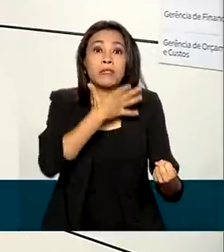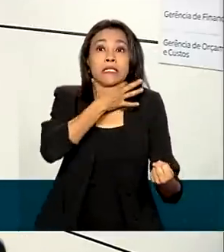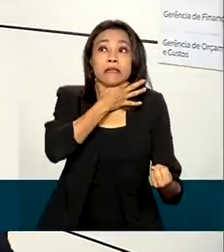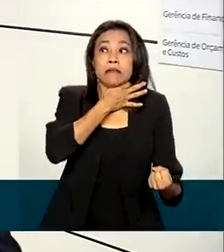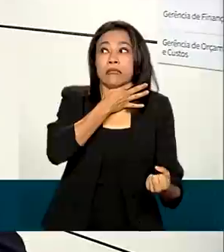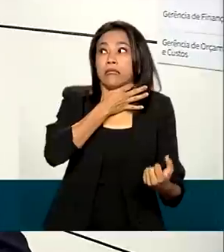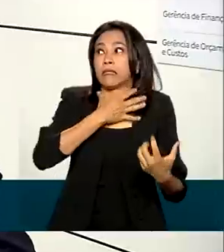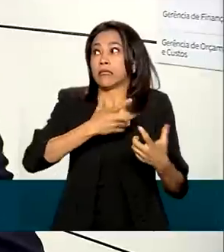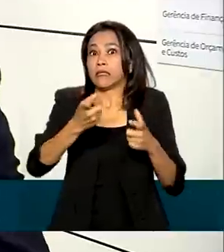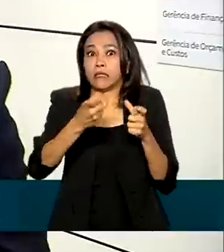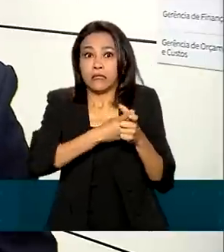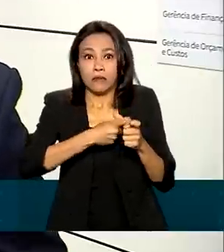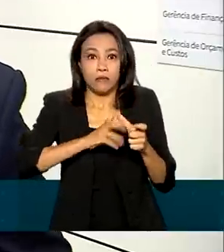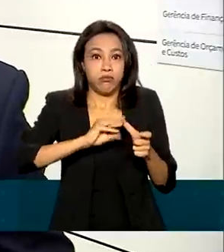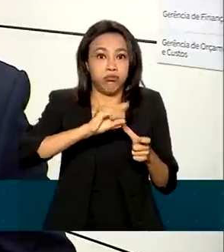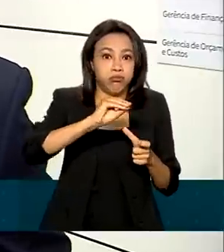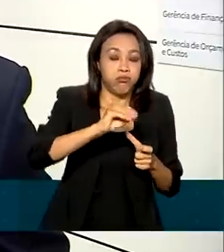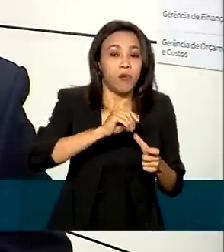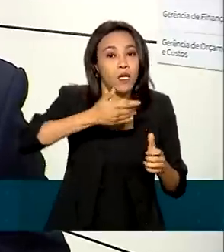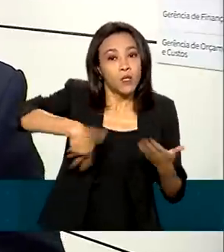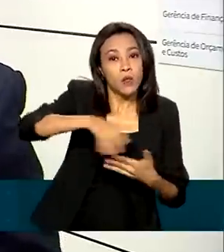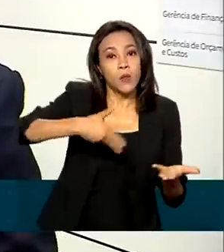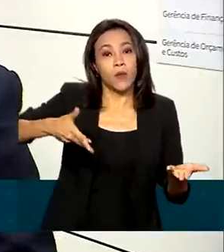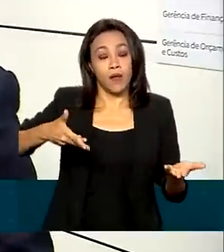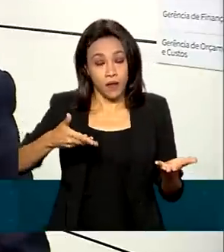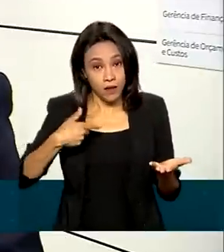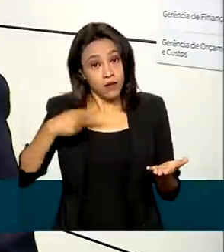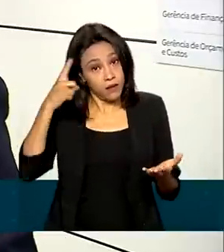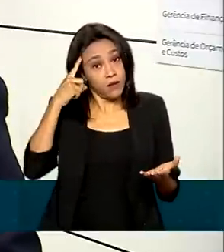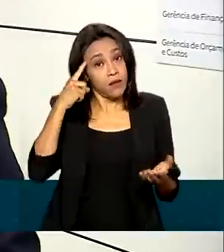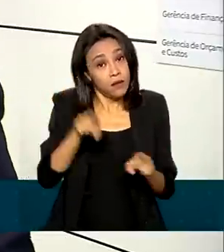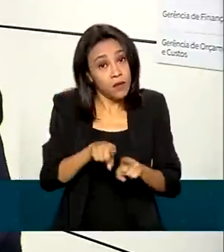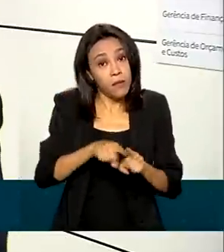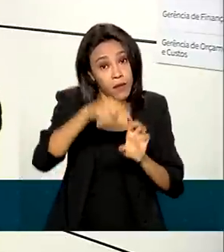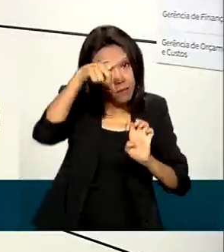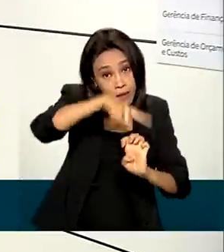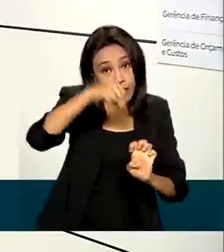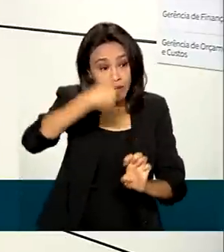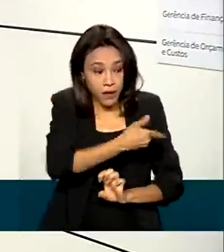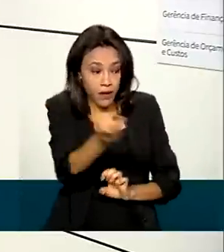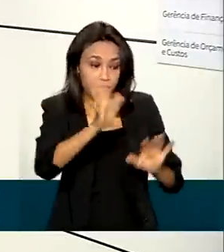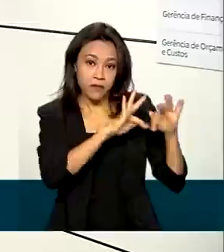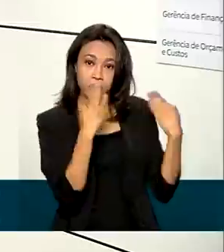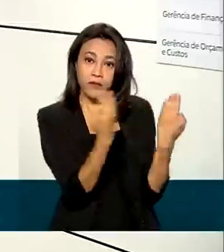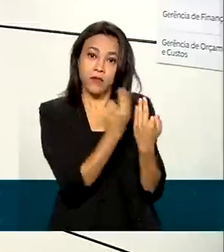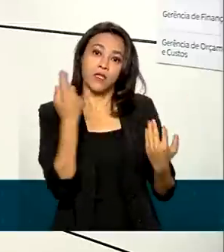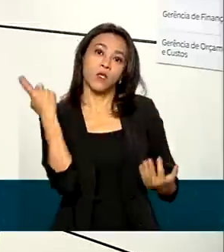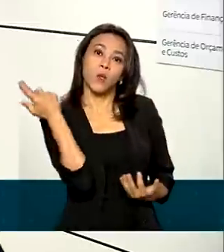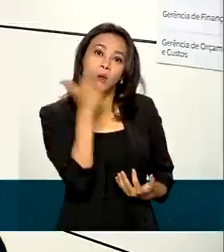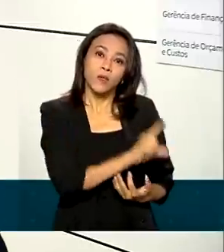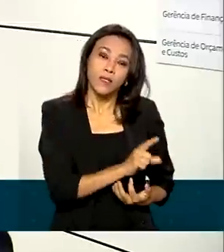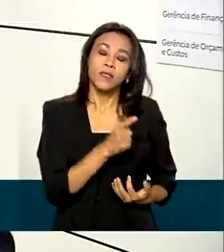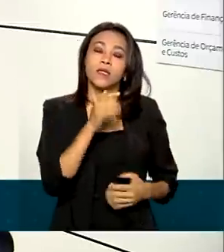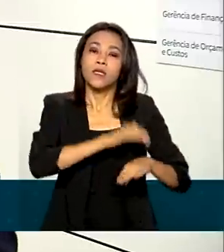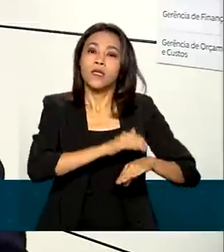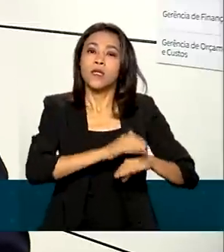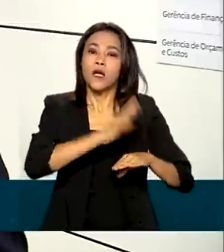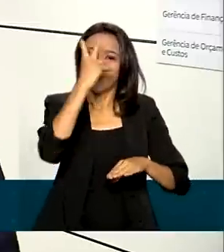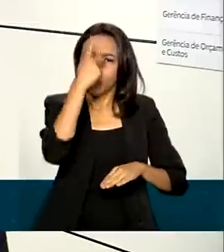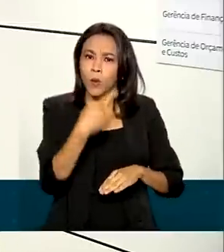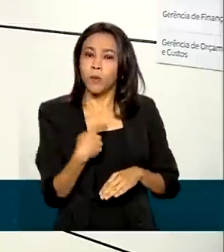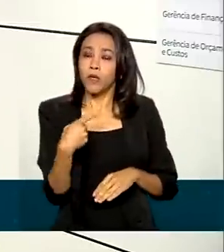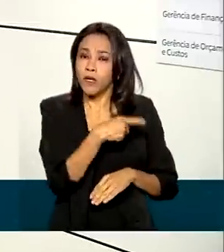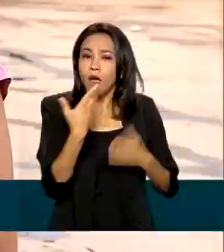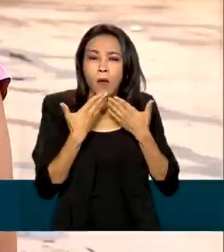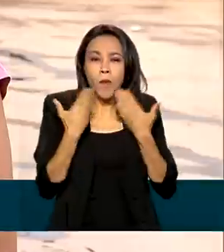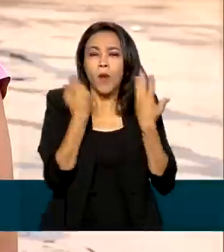mais cara para empreender para partir dali a gente consiga que essa famílias alcance a sua renda própria a sua autonomia e